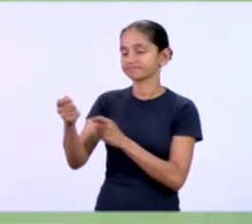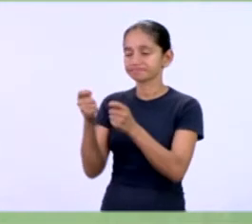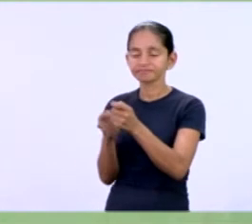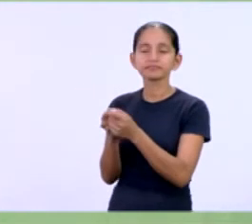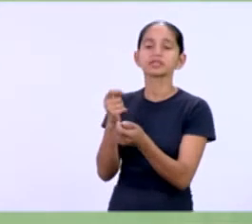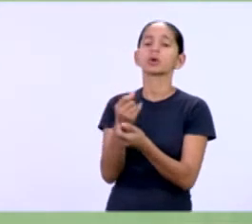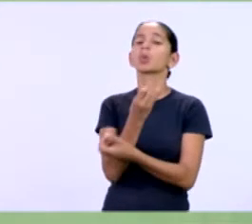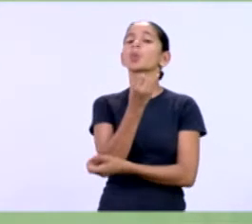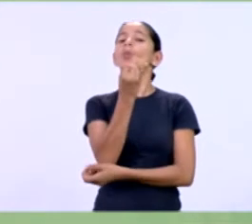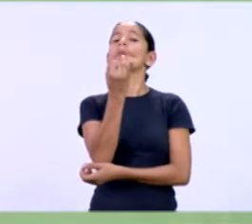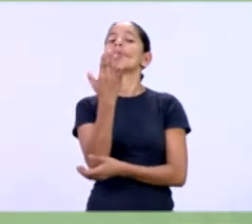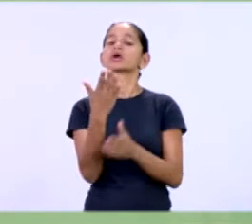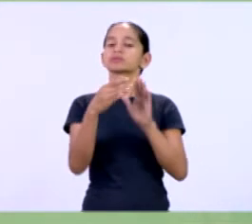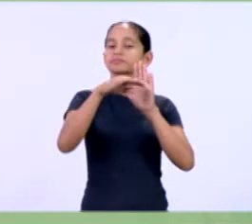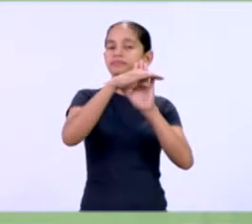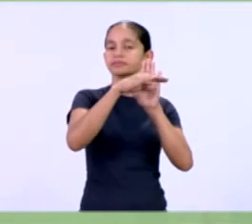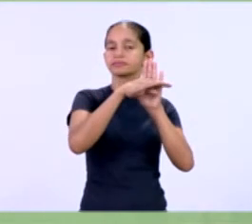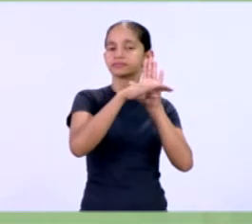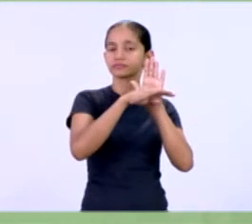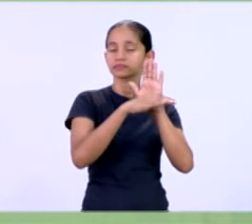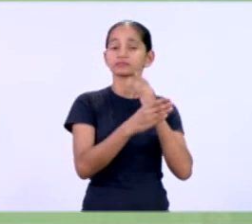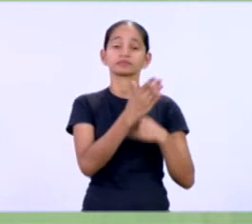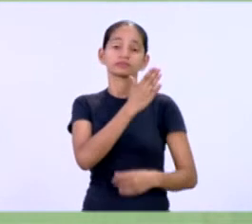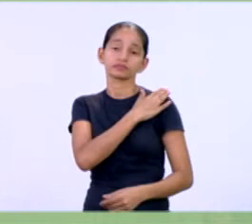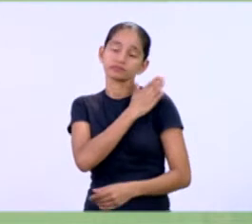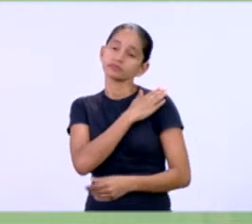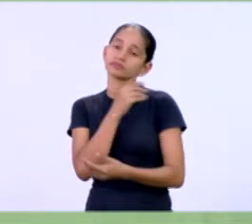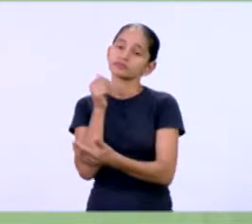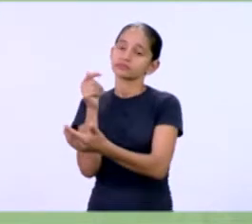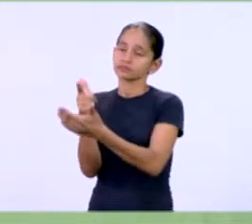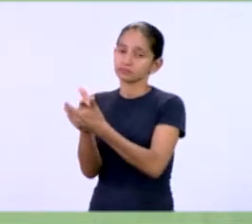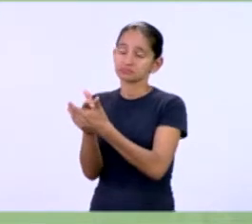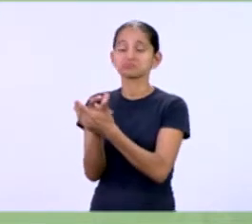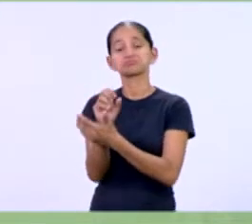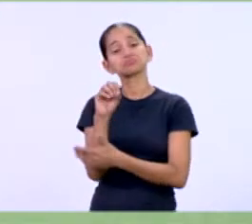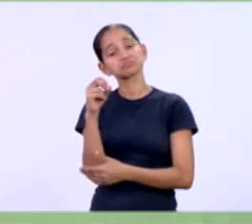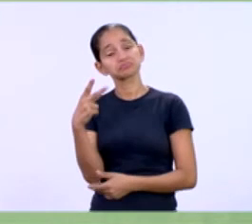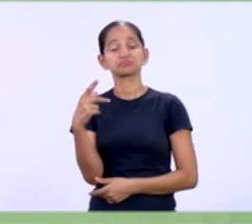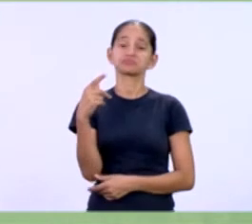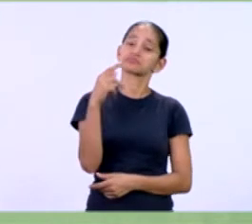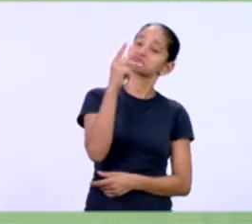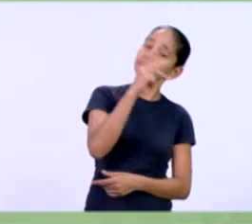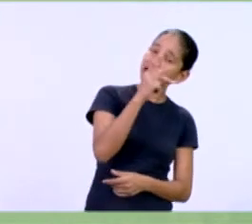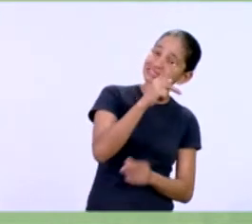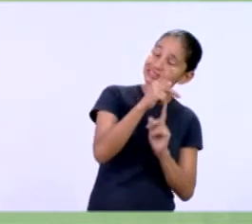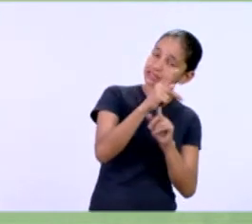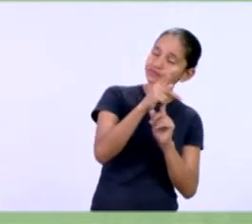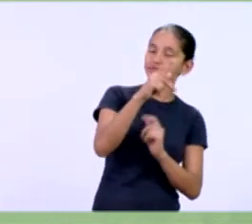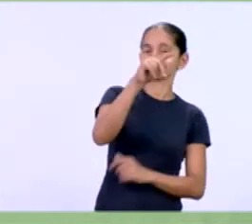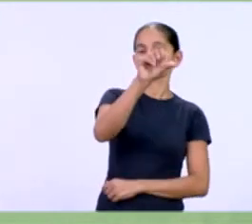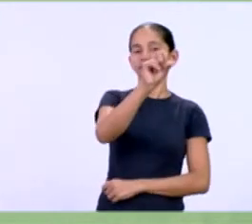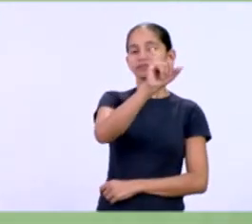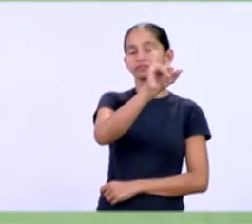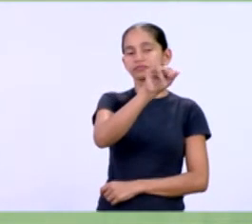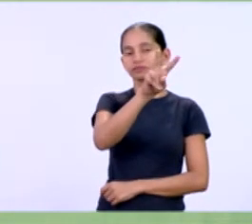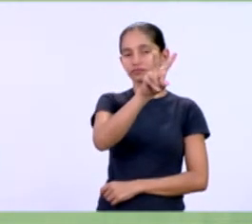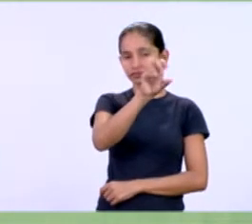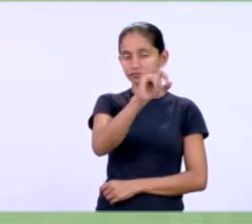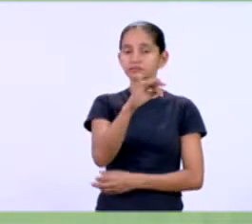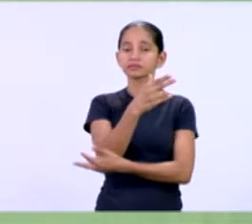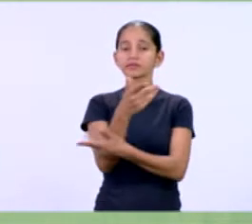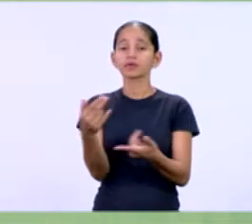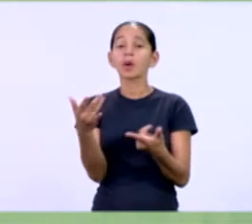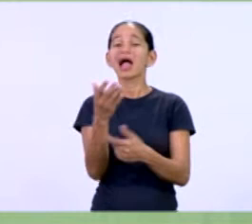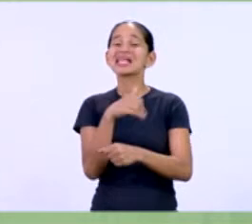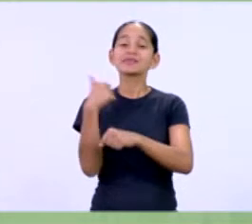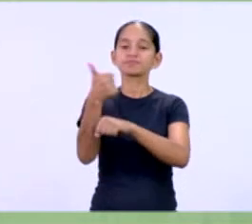informa sobre os compromissos ou passivo do balanço contábil, as prioridades de